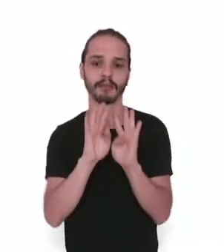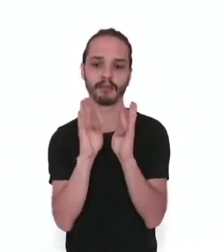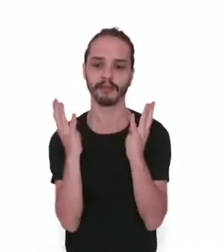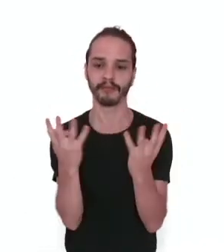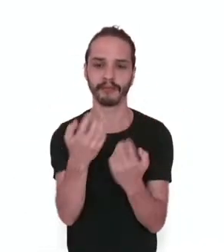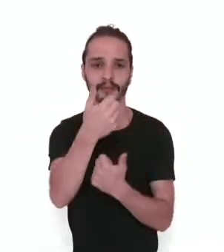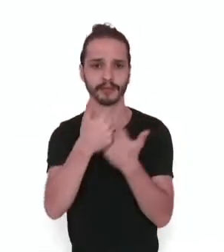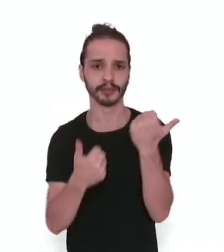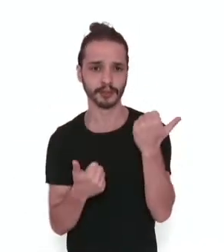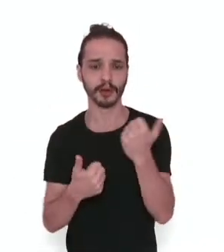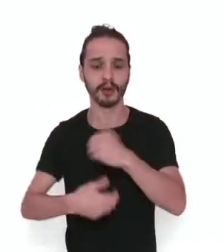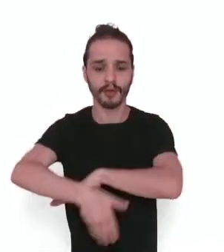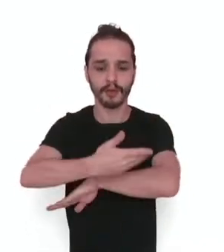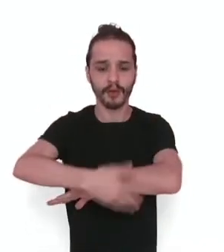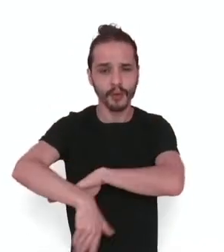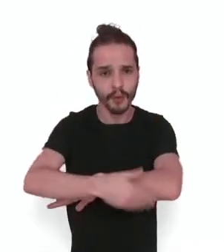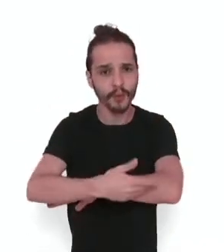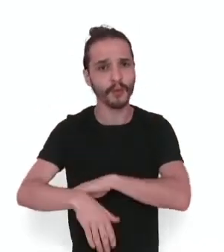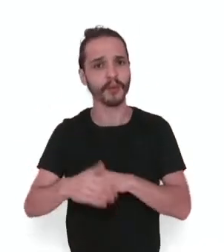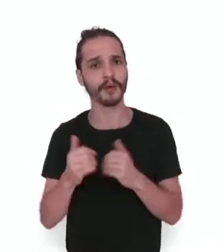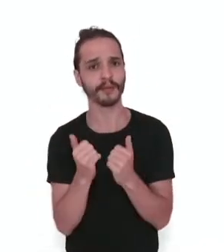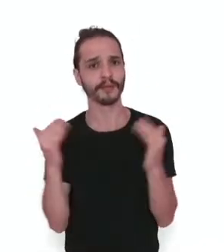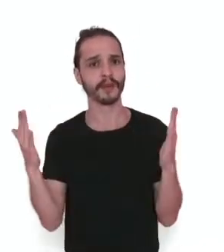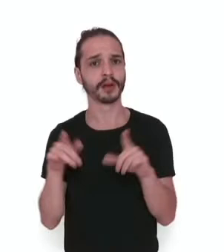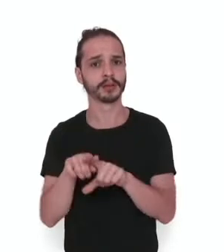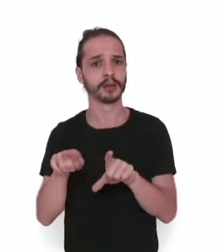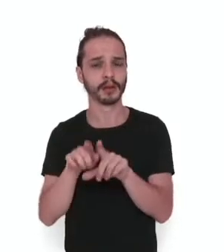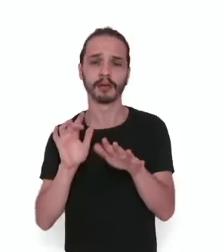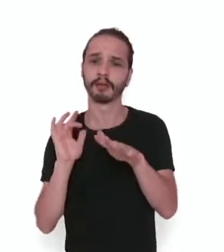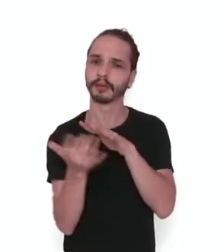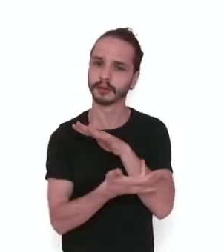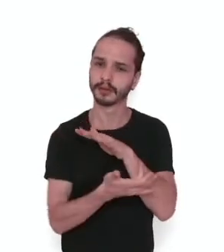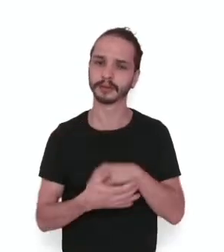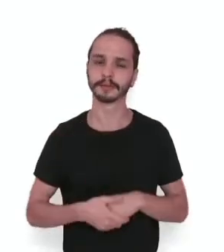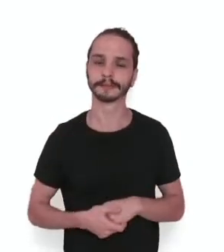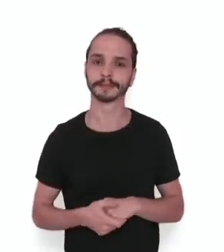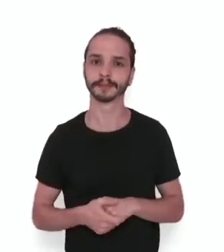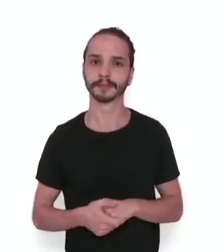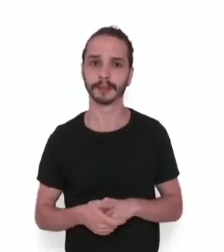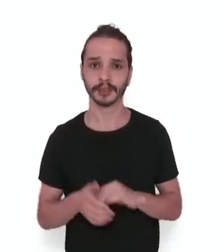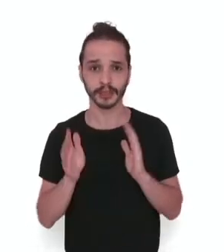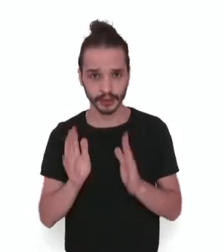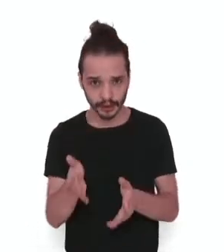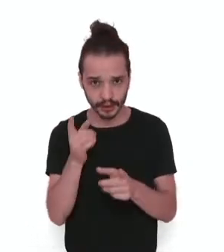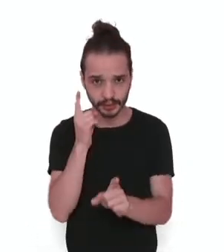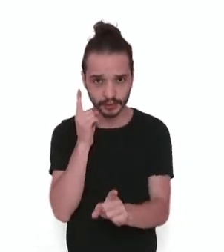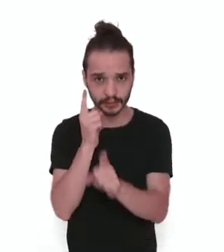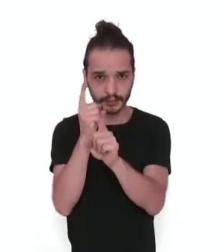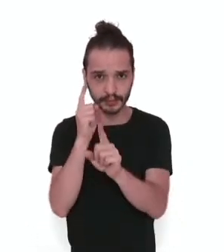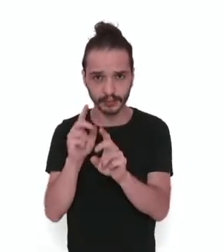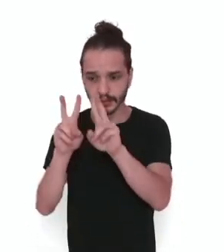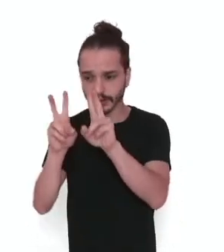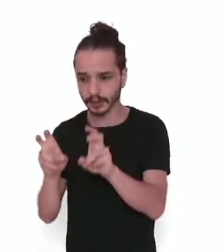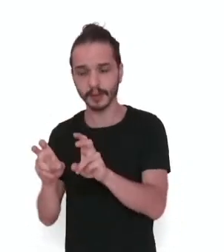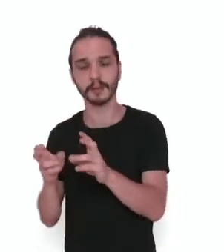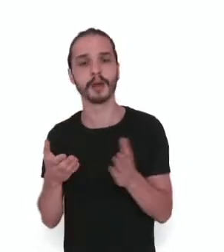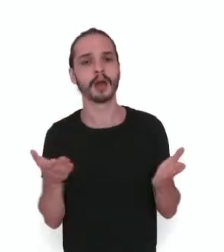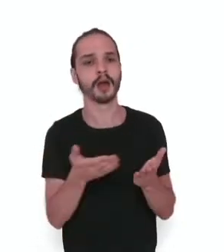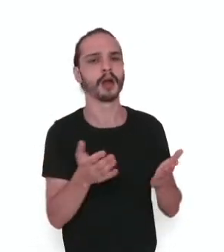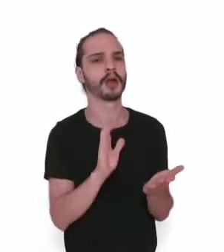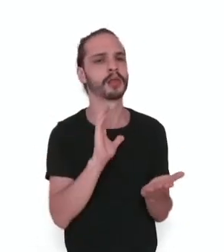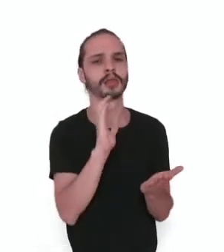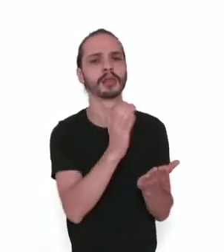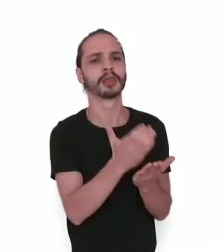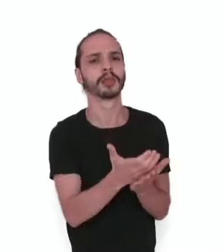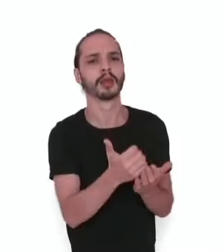fora deles e nas redes sociais. Depois de identificado o tema, explique qual a tese defendida pelo autor